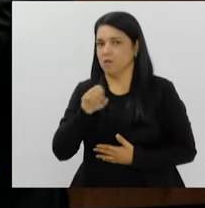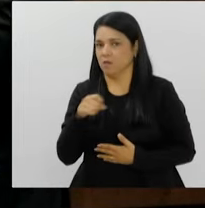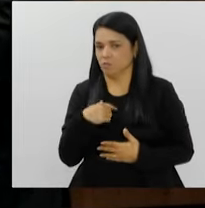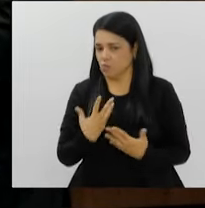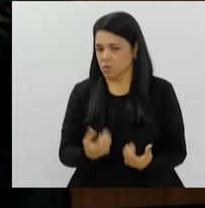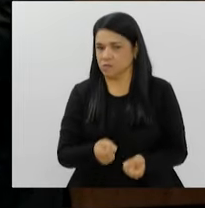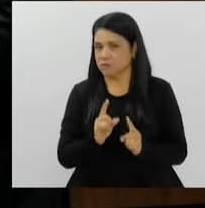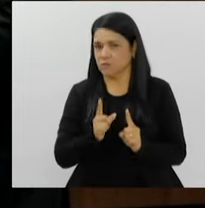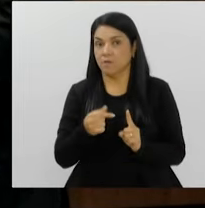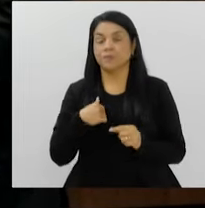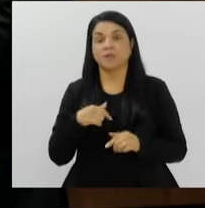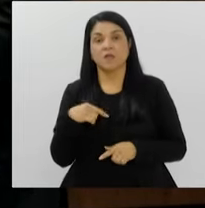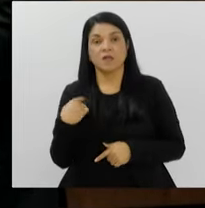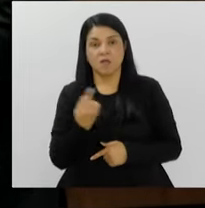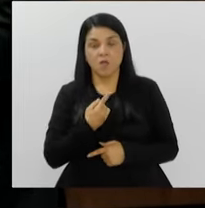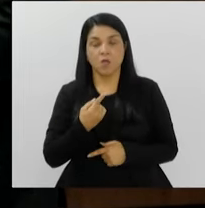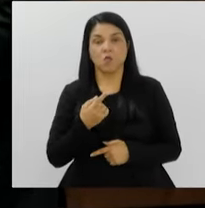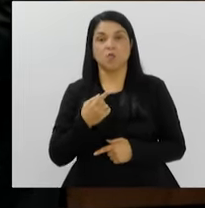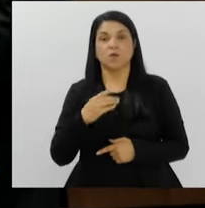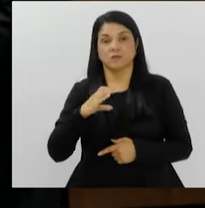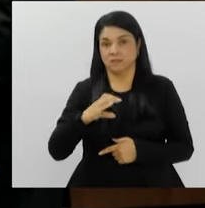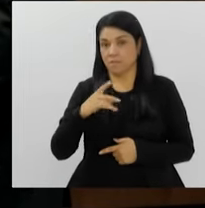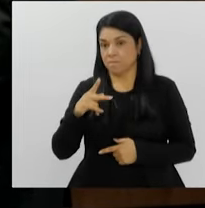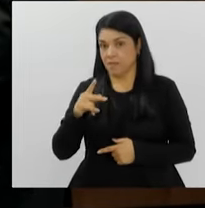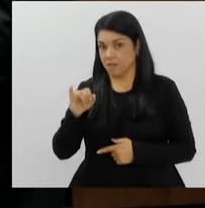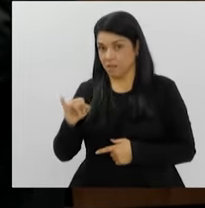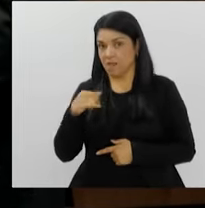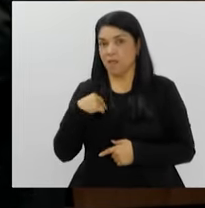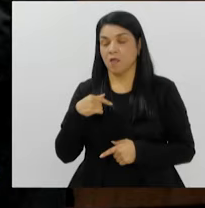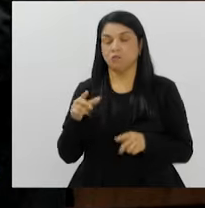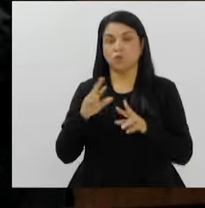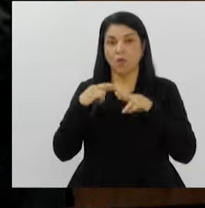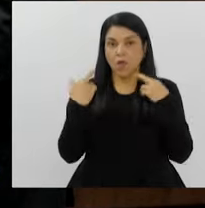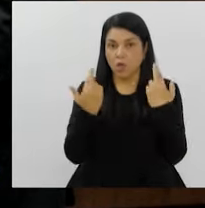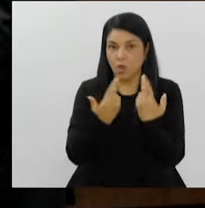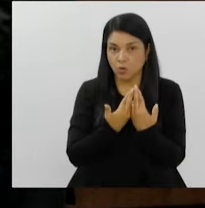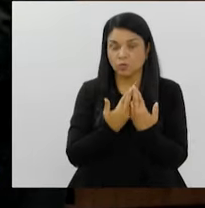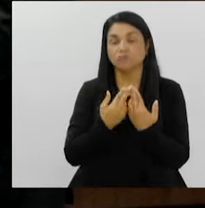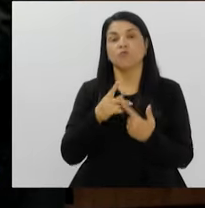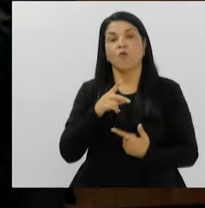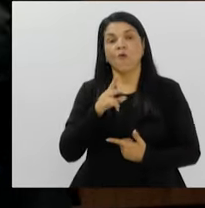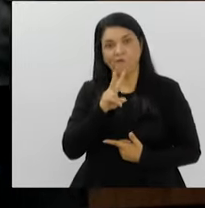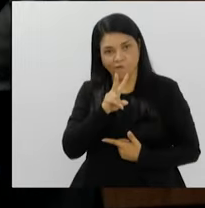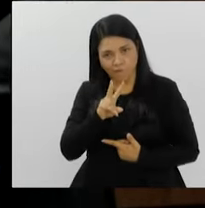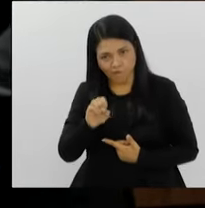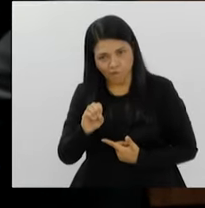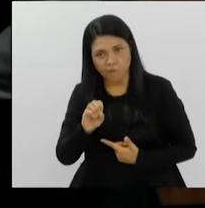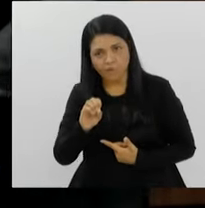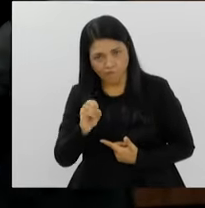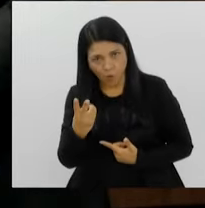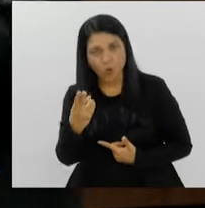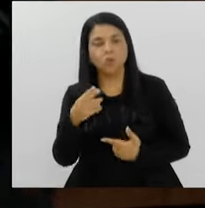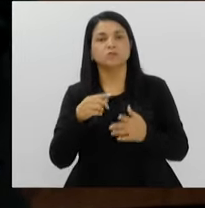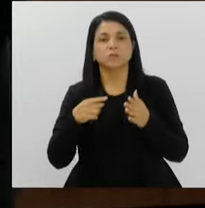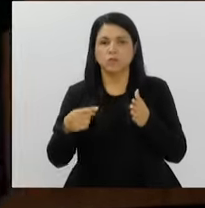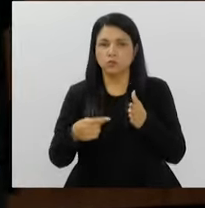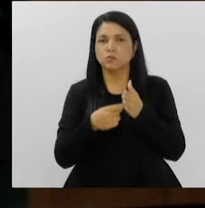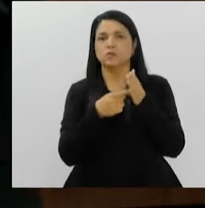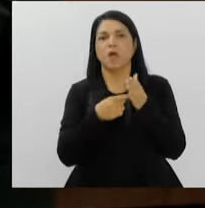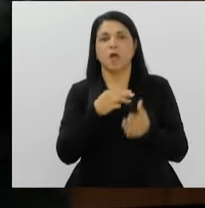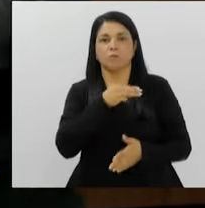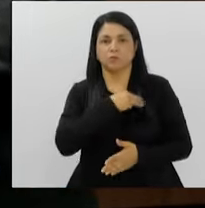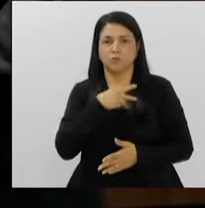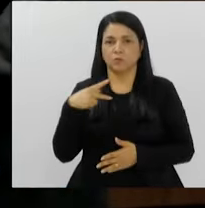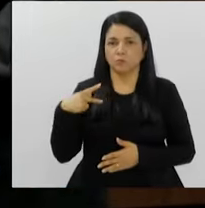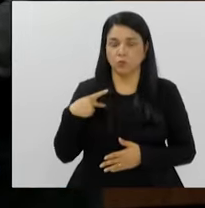estou reunindo, não é mais indício, é uma materialidade, estou reunindo, vou denunciar aos órgãos competentes, ao Ministério Público, ao